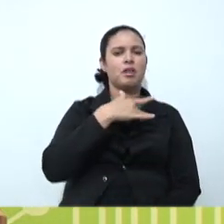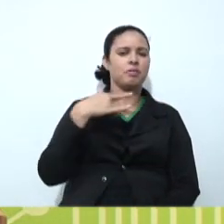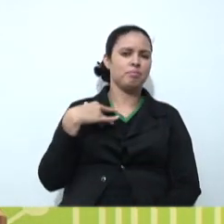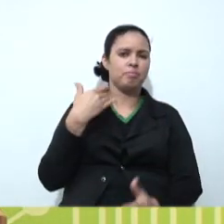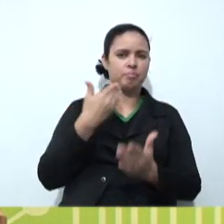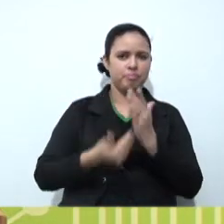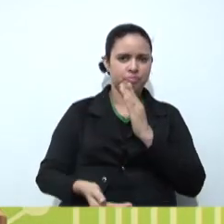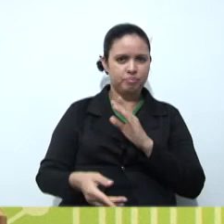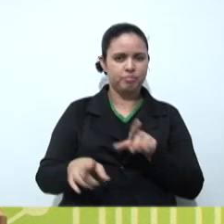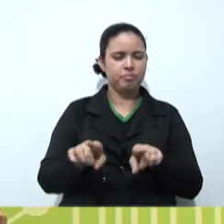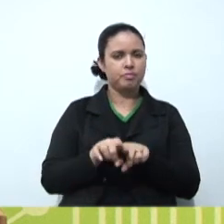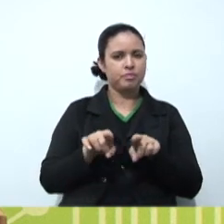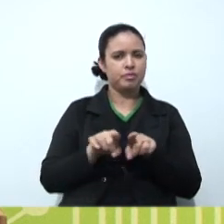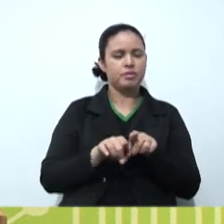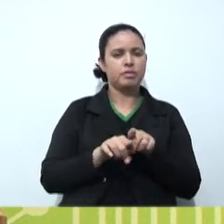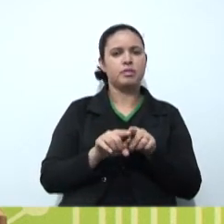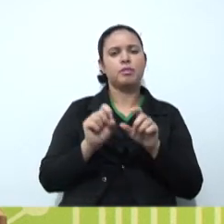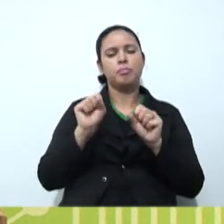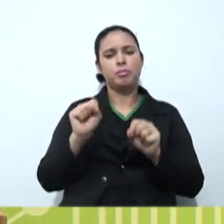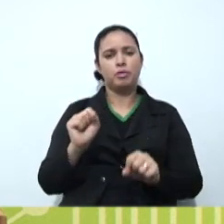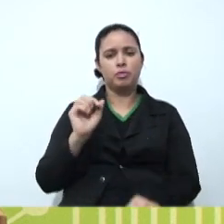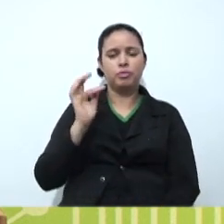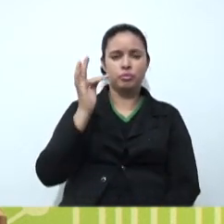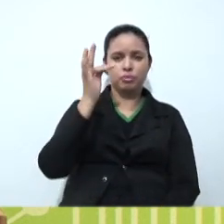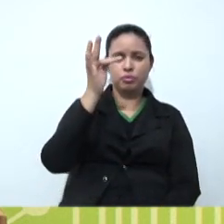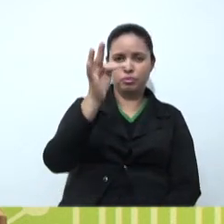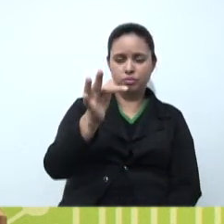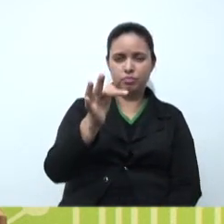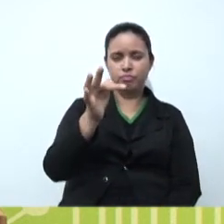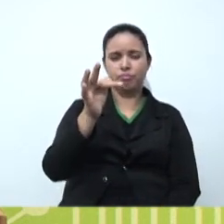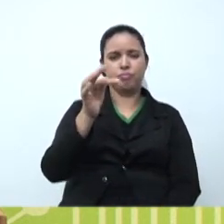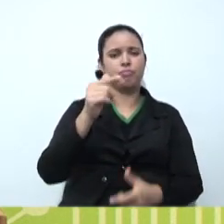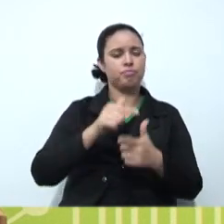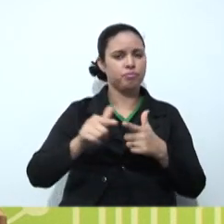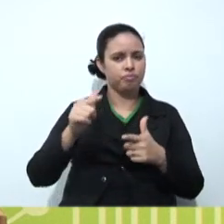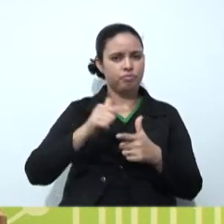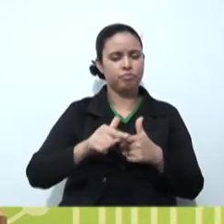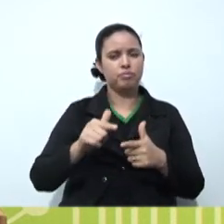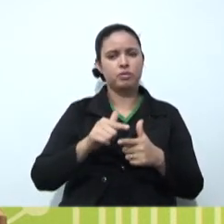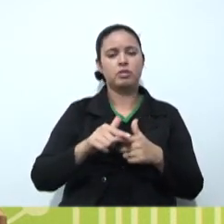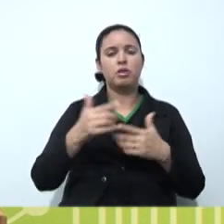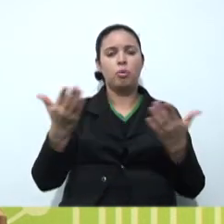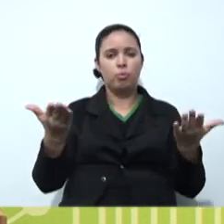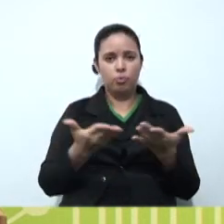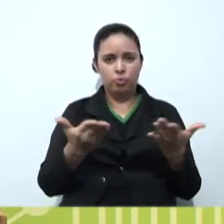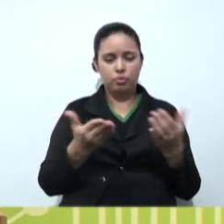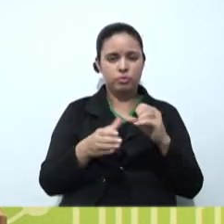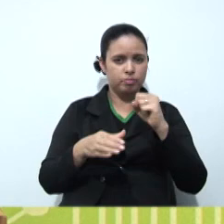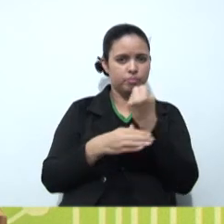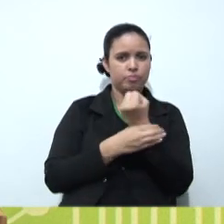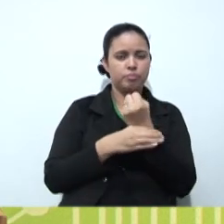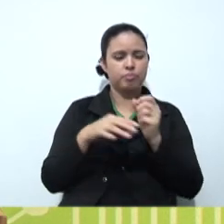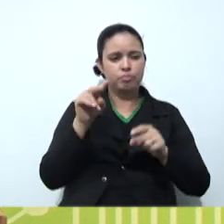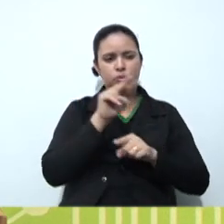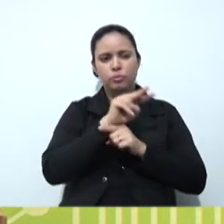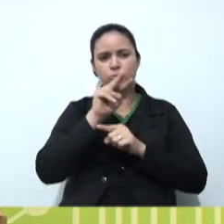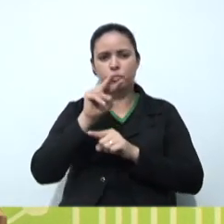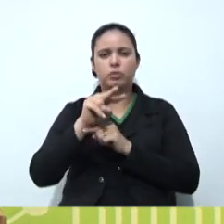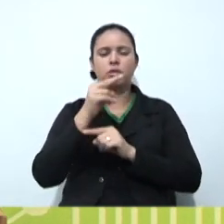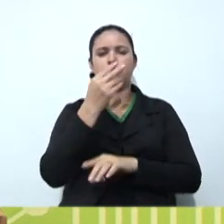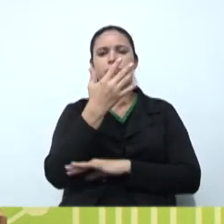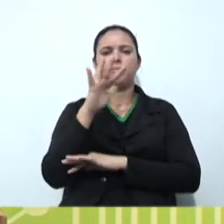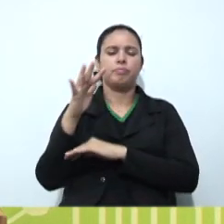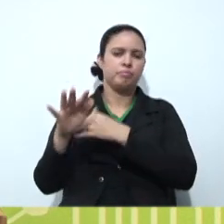hoje, futuramente. É por isso que esse gerenciamento, essa preservação era necessária para que as gerações futuras não